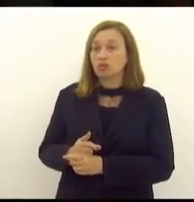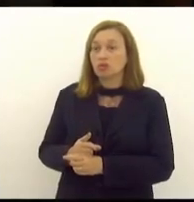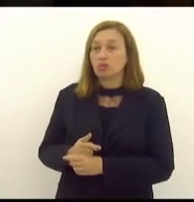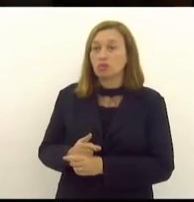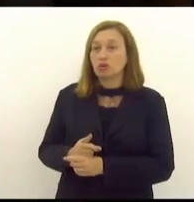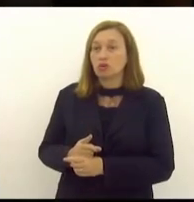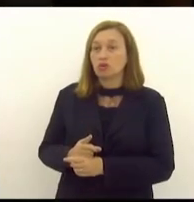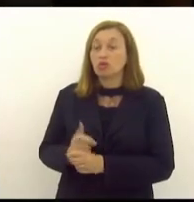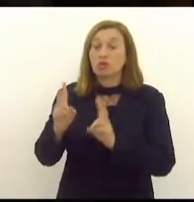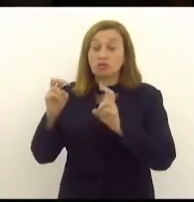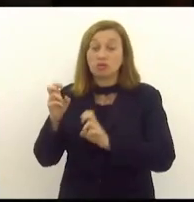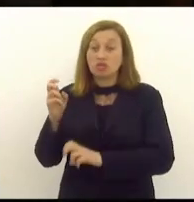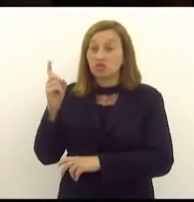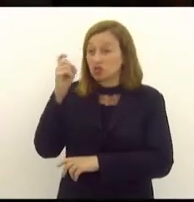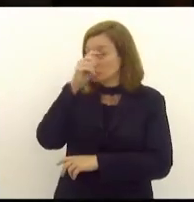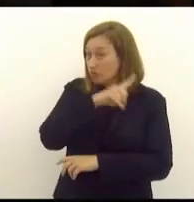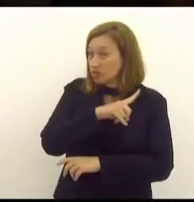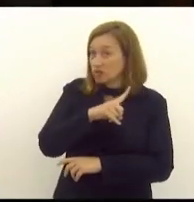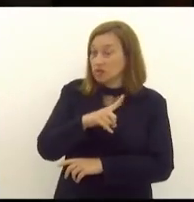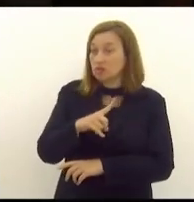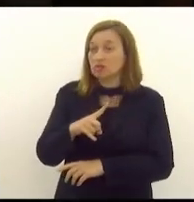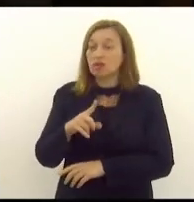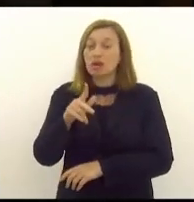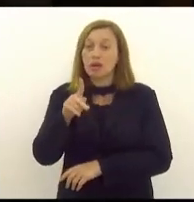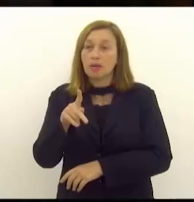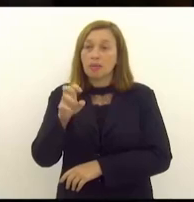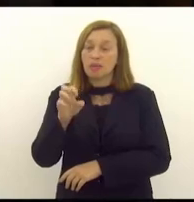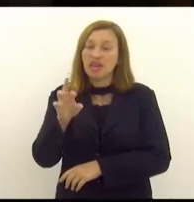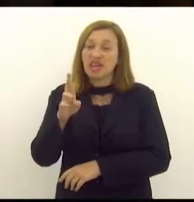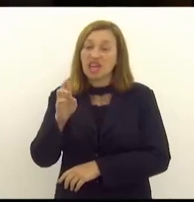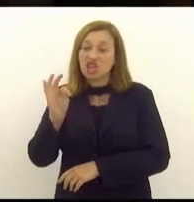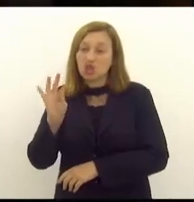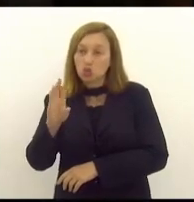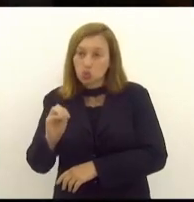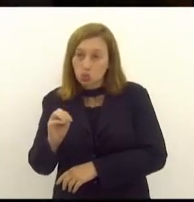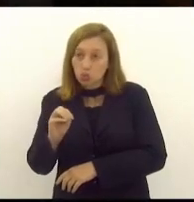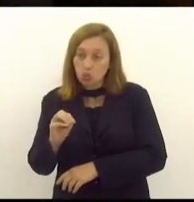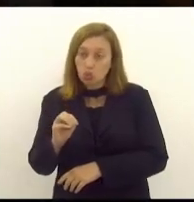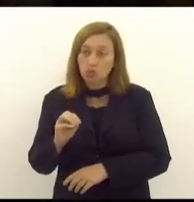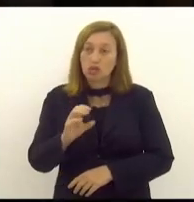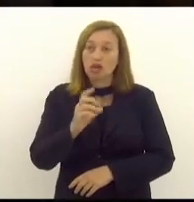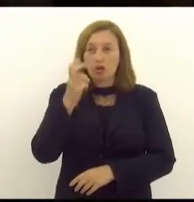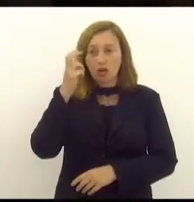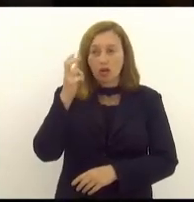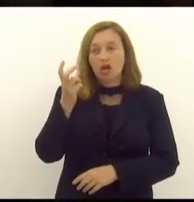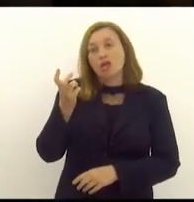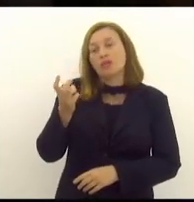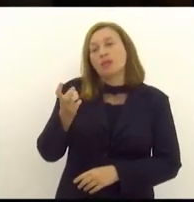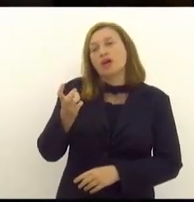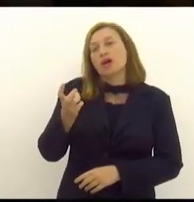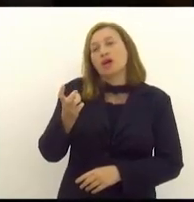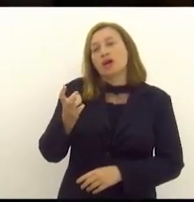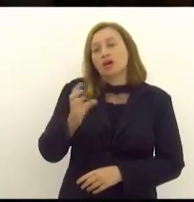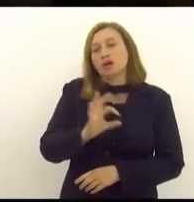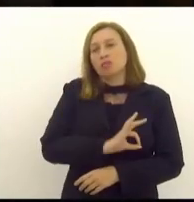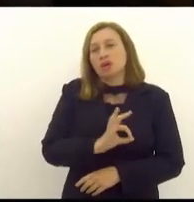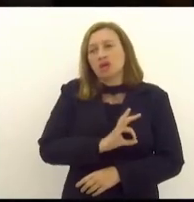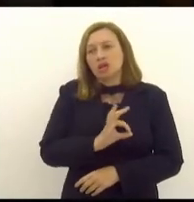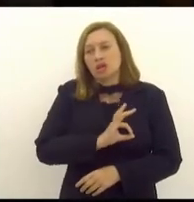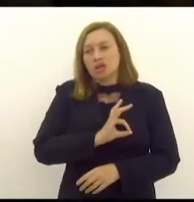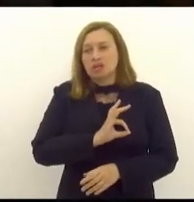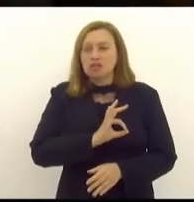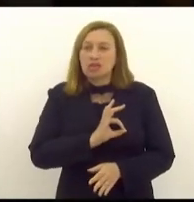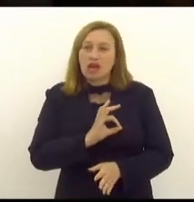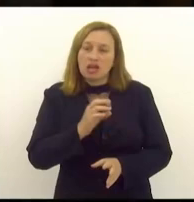ruim de peritos hoje né que fazem enfim a perícia no corpo dessa mulher violentada